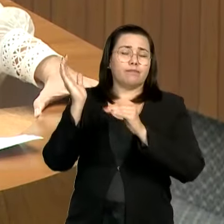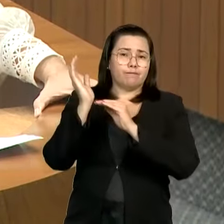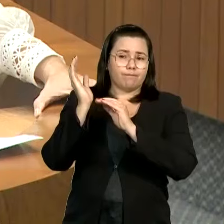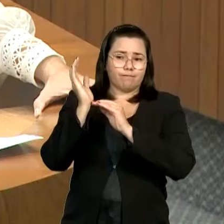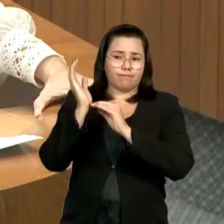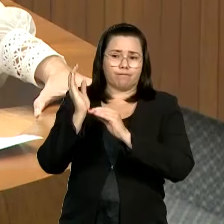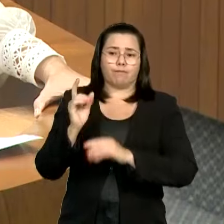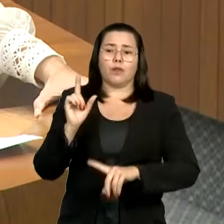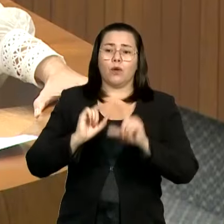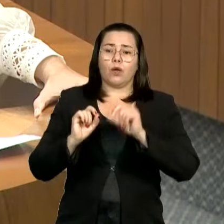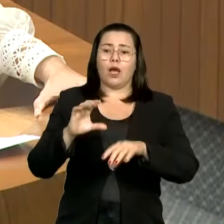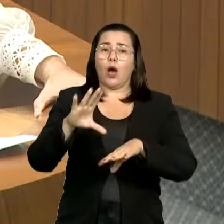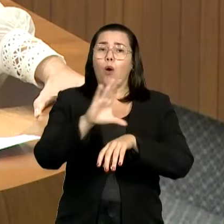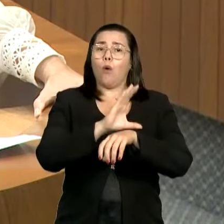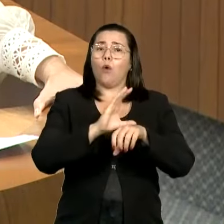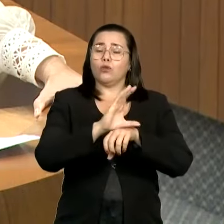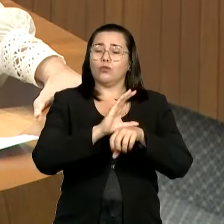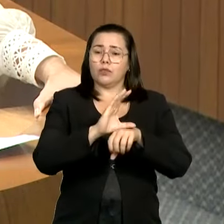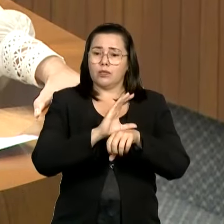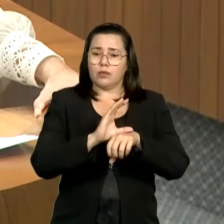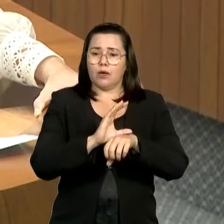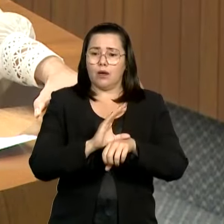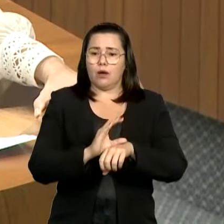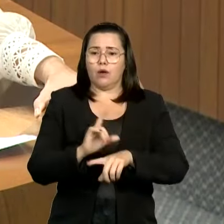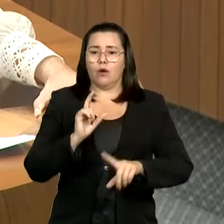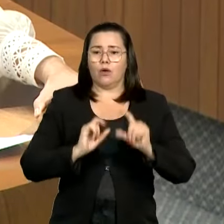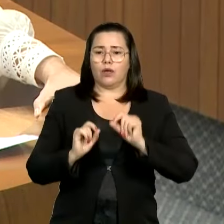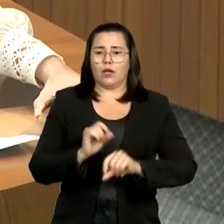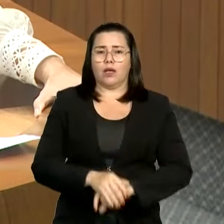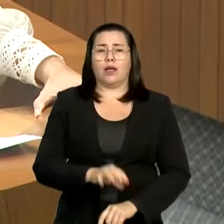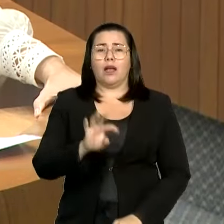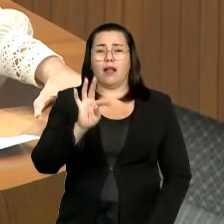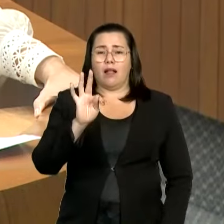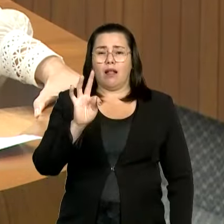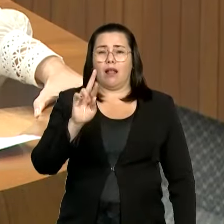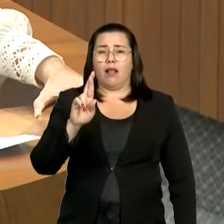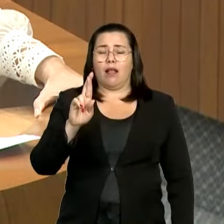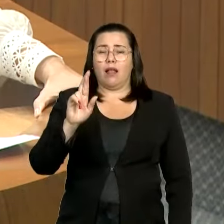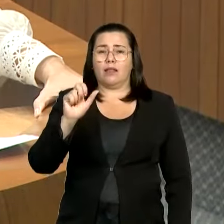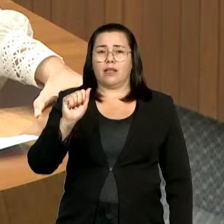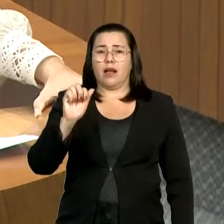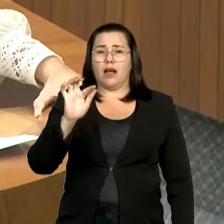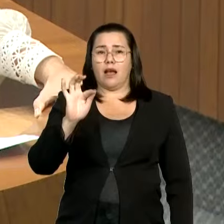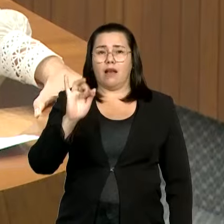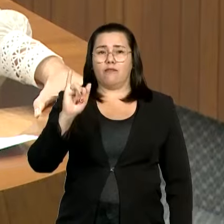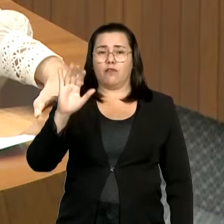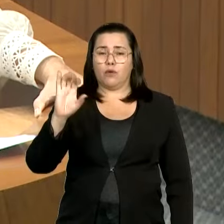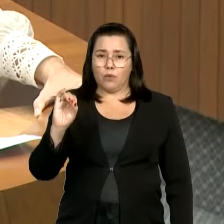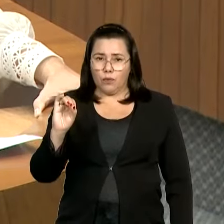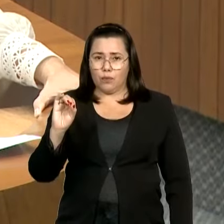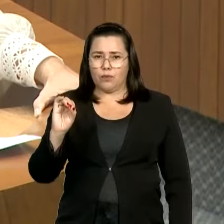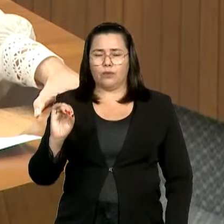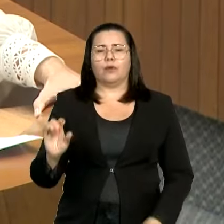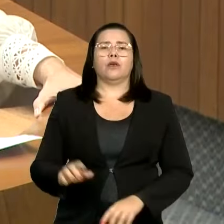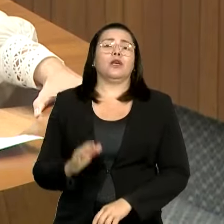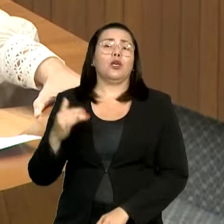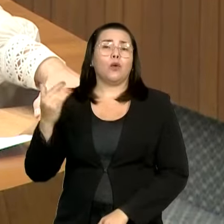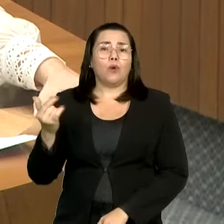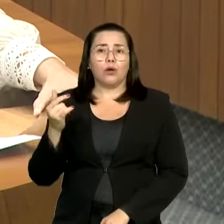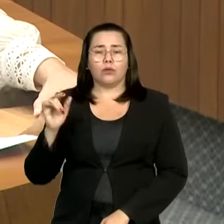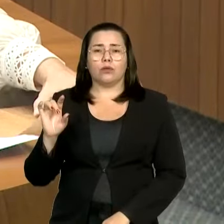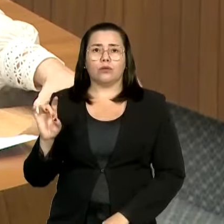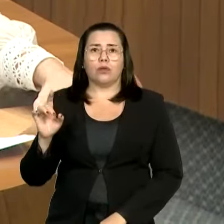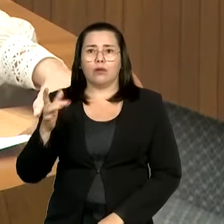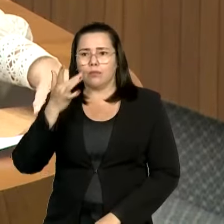constituição que deverá haver distinção entre traficante e usuário o o usuário terá apenas